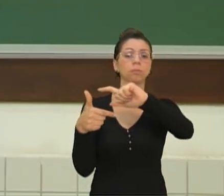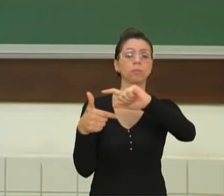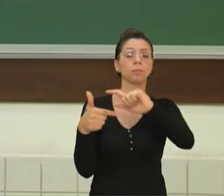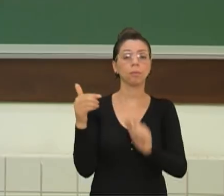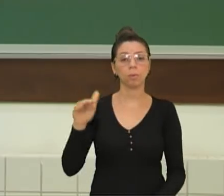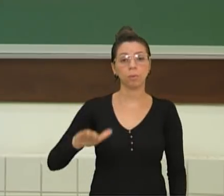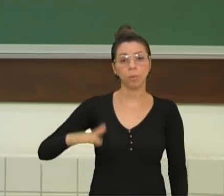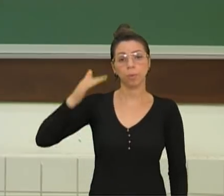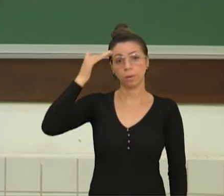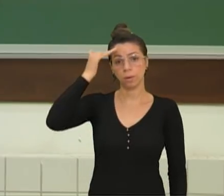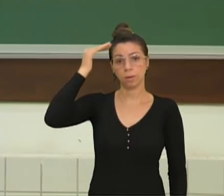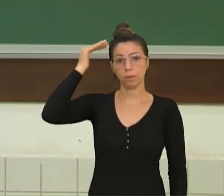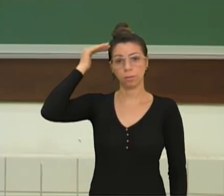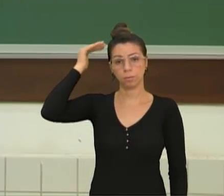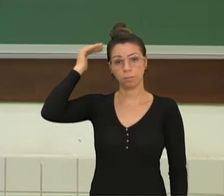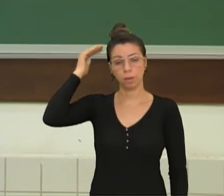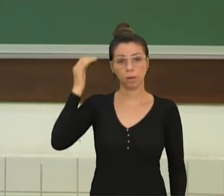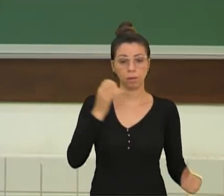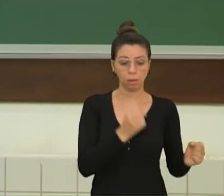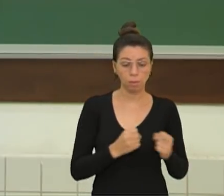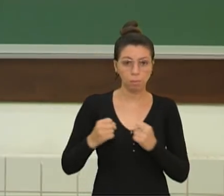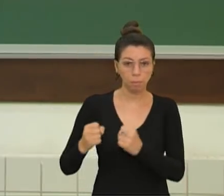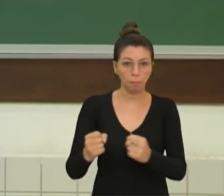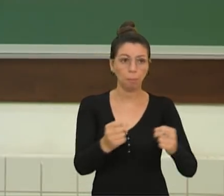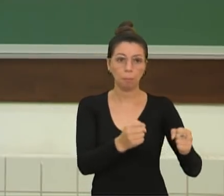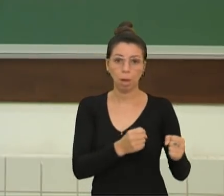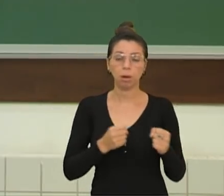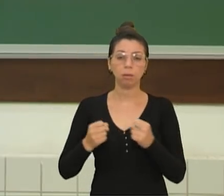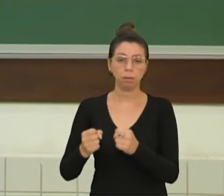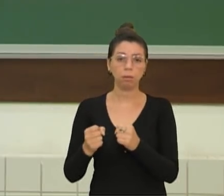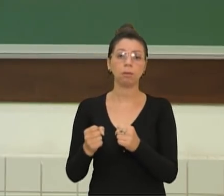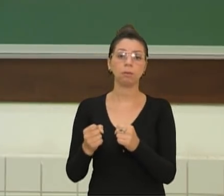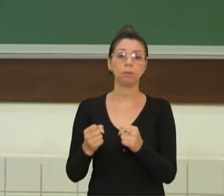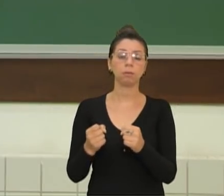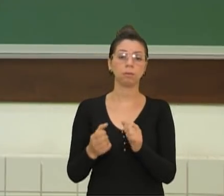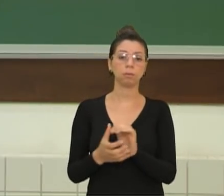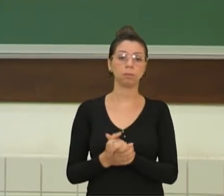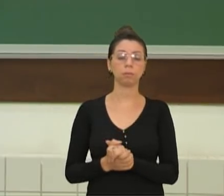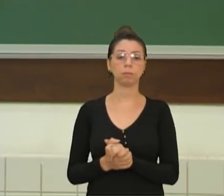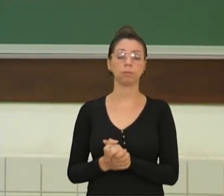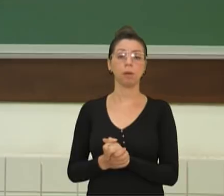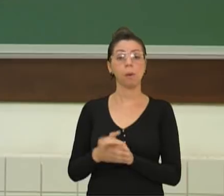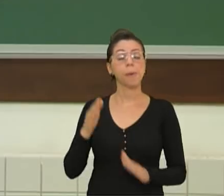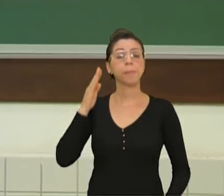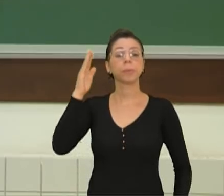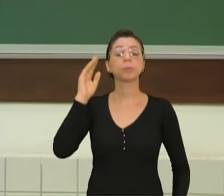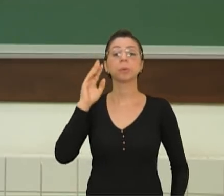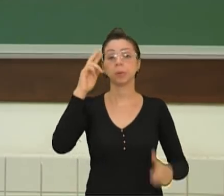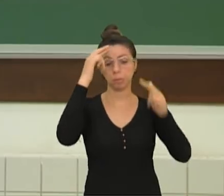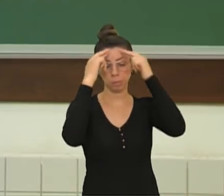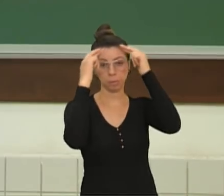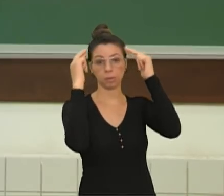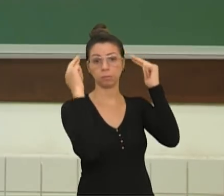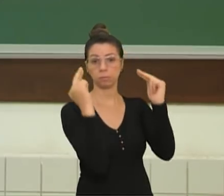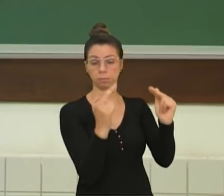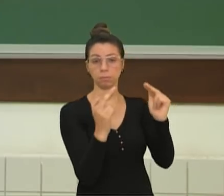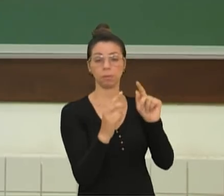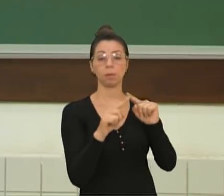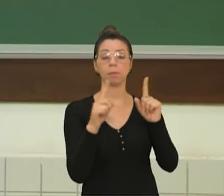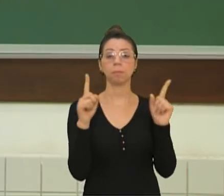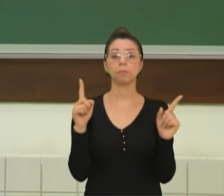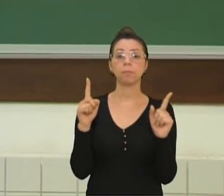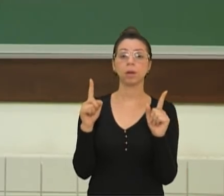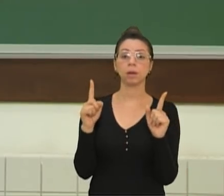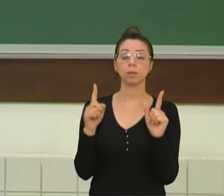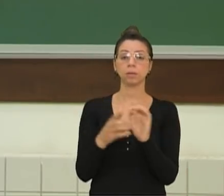da Umbanda, que vieram da África, trouxeram também, né, o princípio do respeito. Tá? Mas,